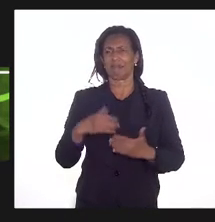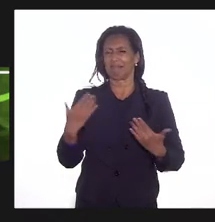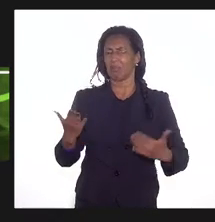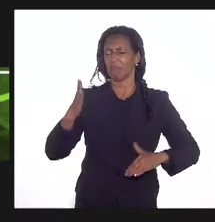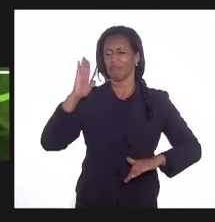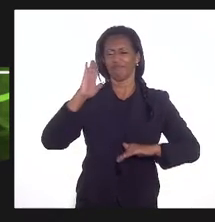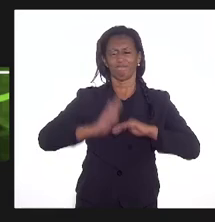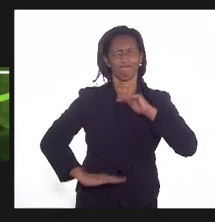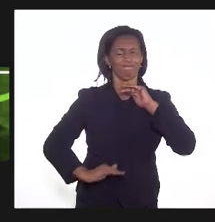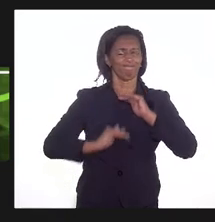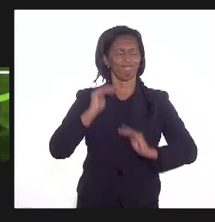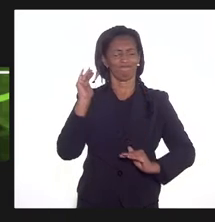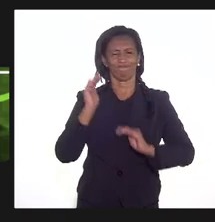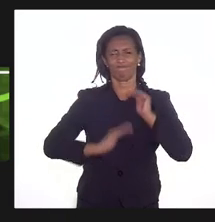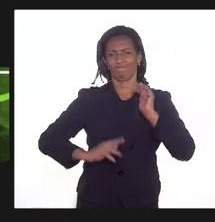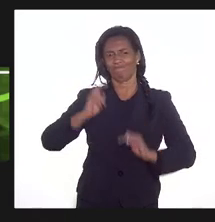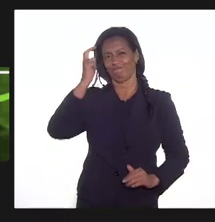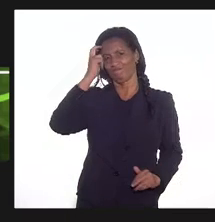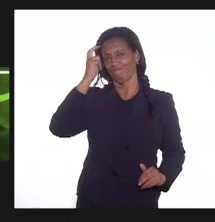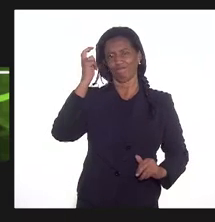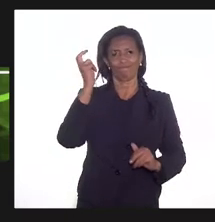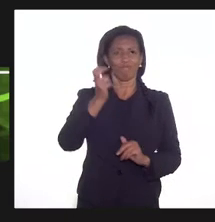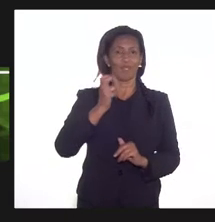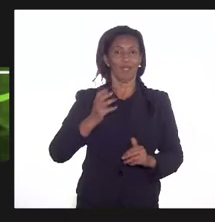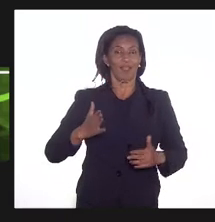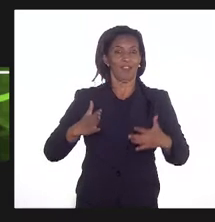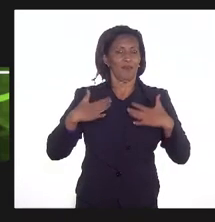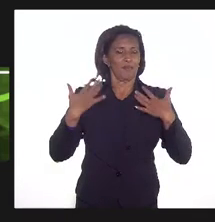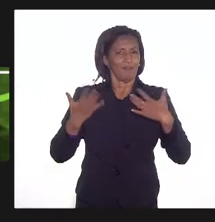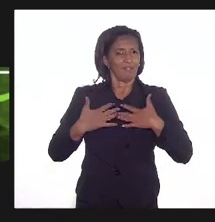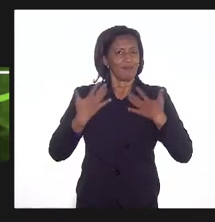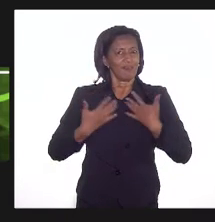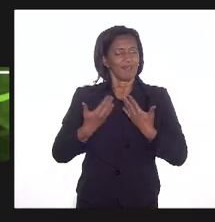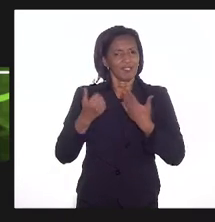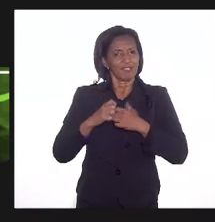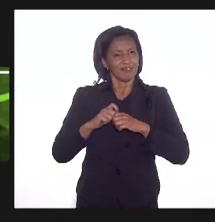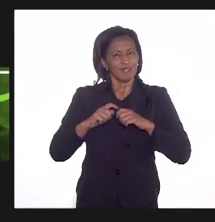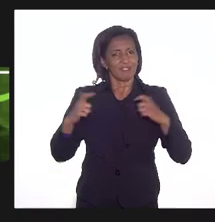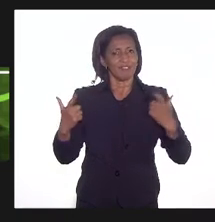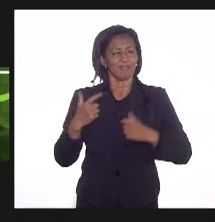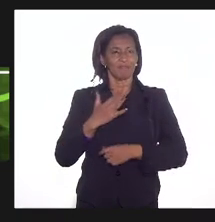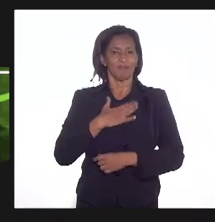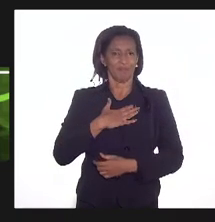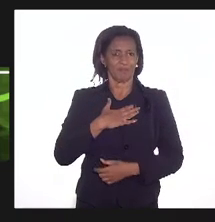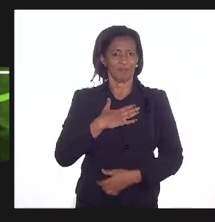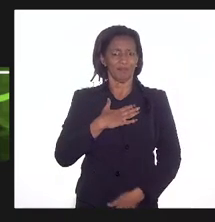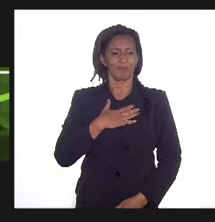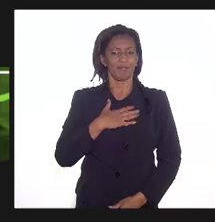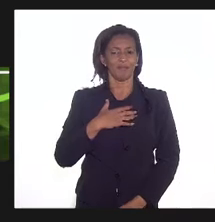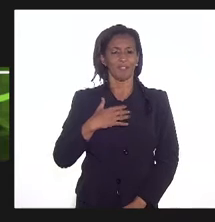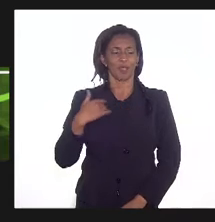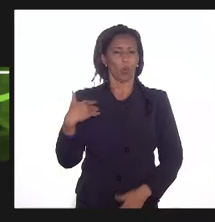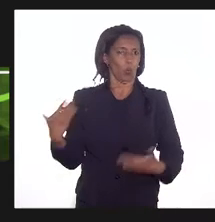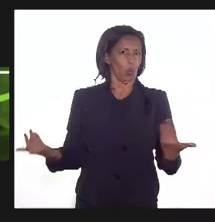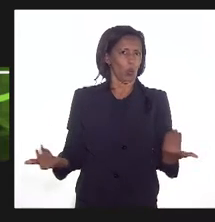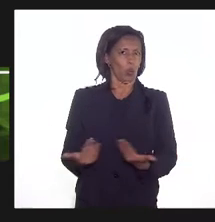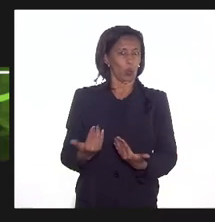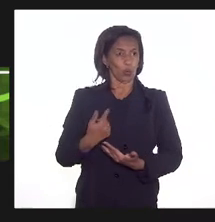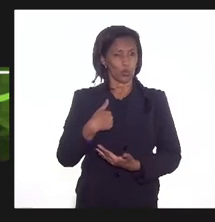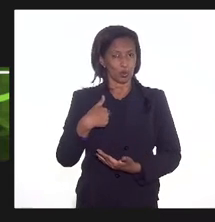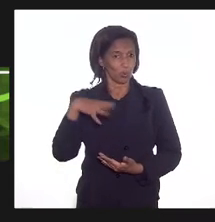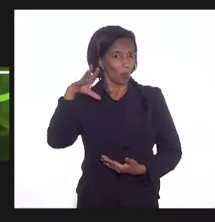capacitadas tão competentes tá é uma alegria muito muito grande pra mim eu estou aqui hoje demais pra